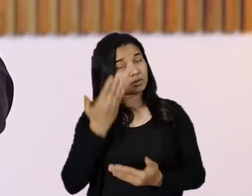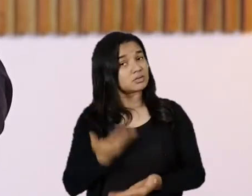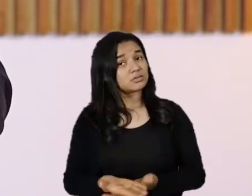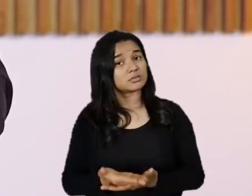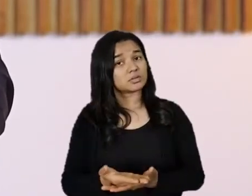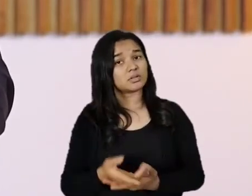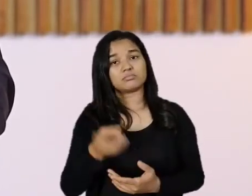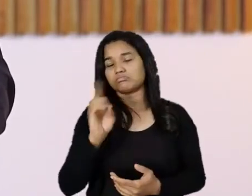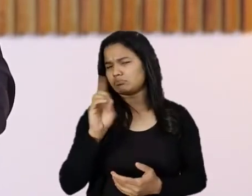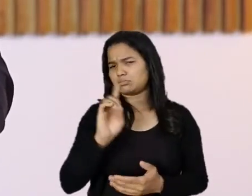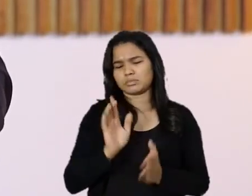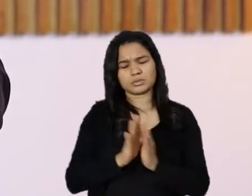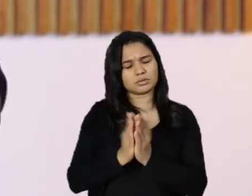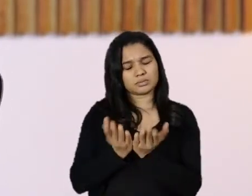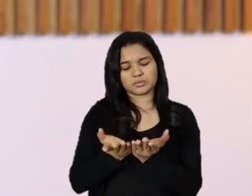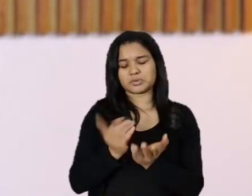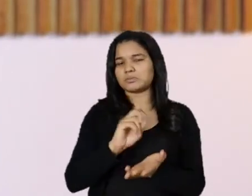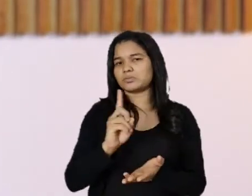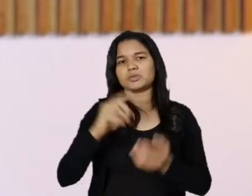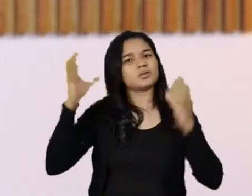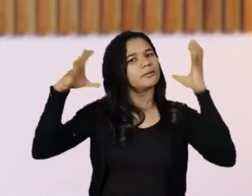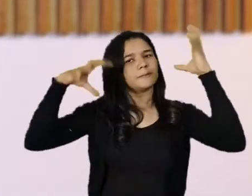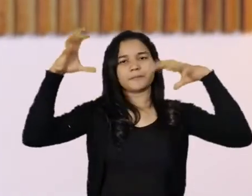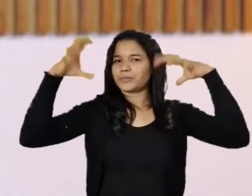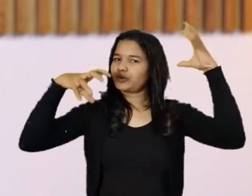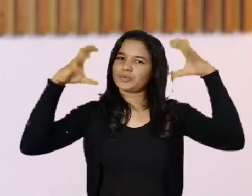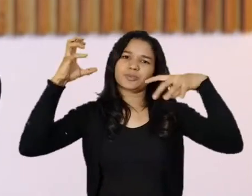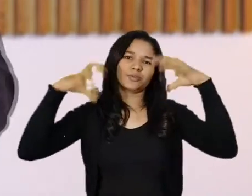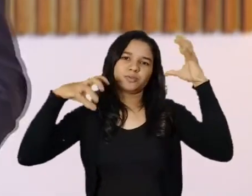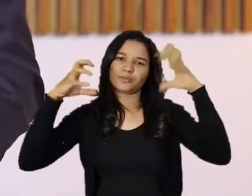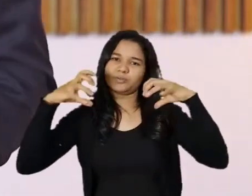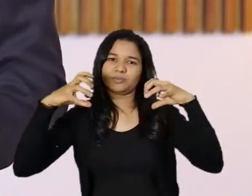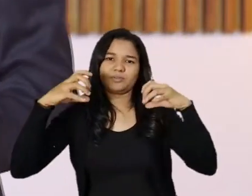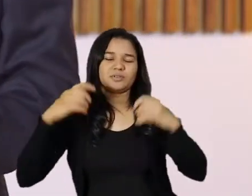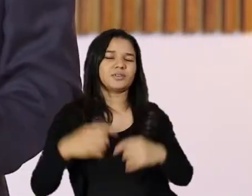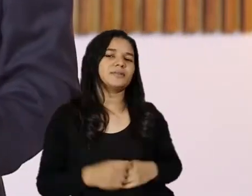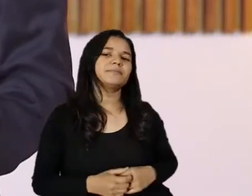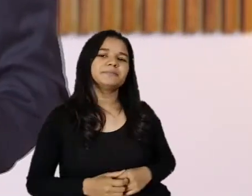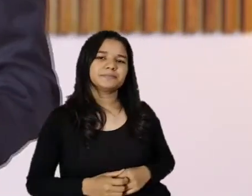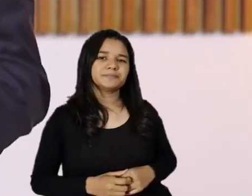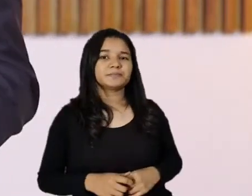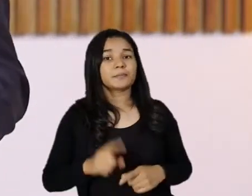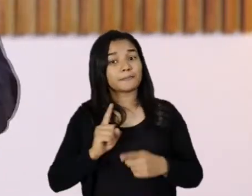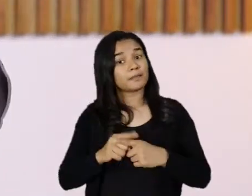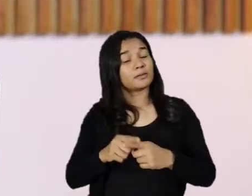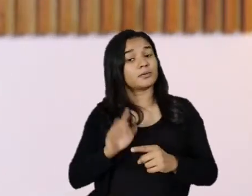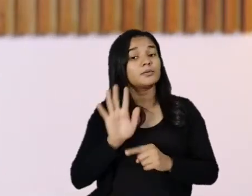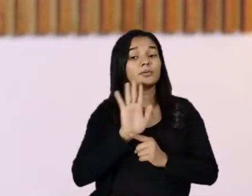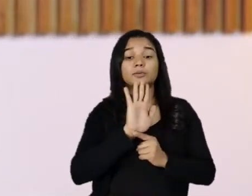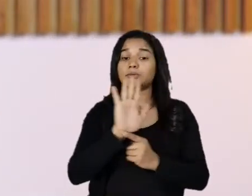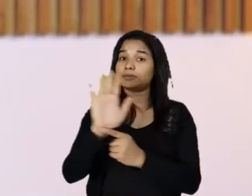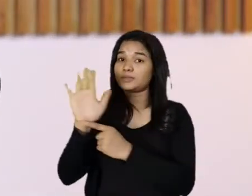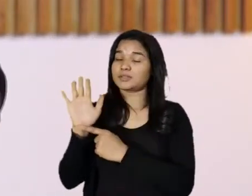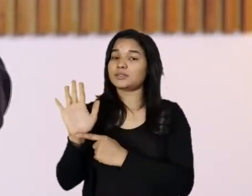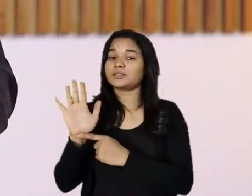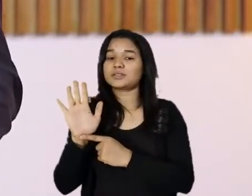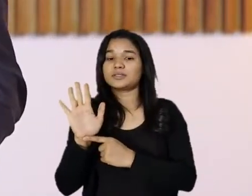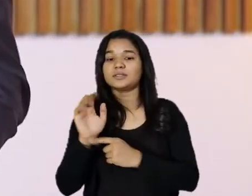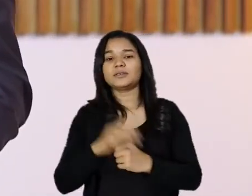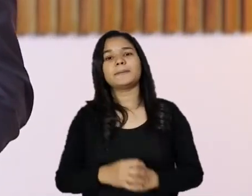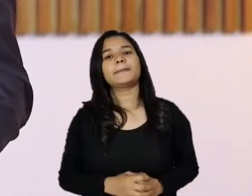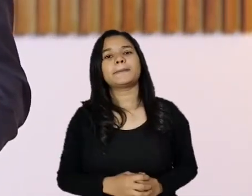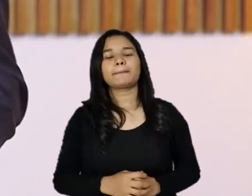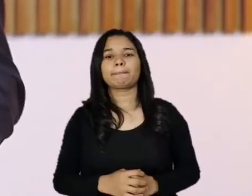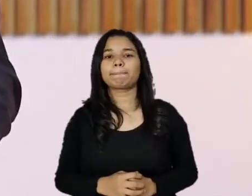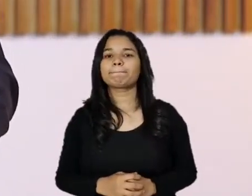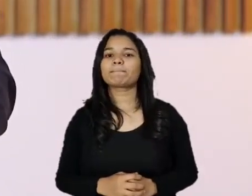antes do dilúvio. Até porque, depois nós apresentaremos um texto, o texto de Hebreus capítulo 11 diz que